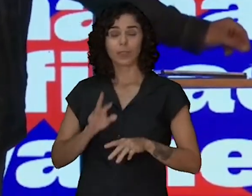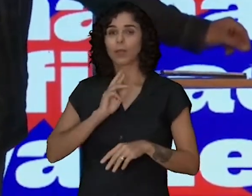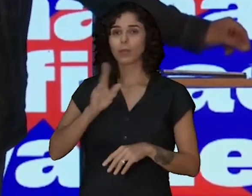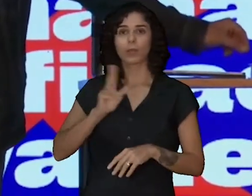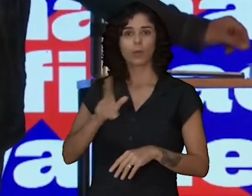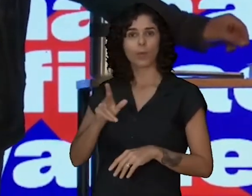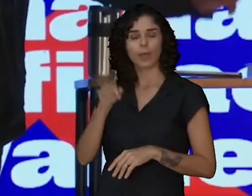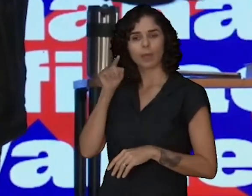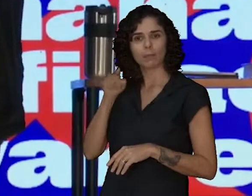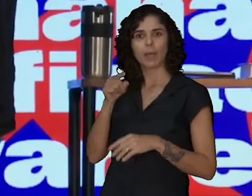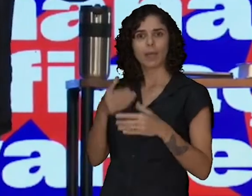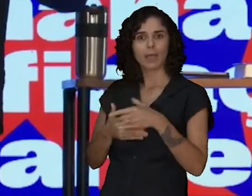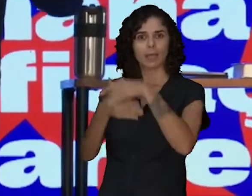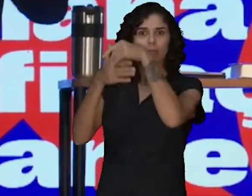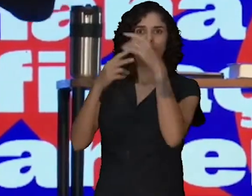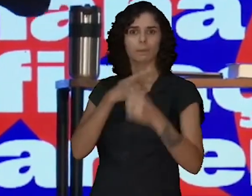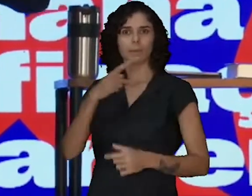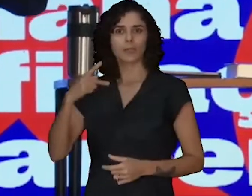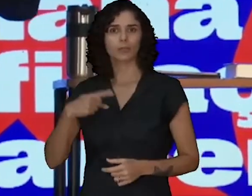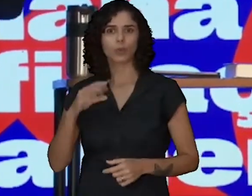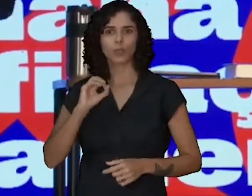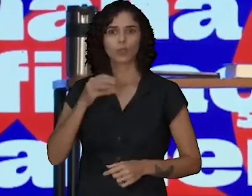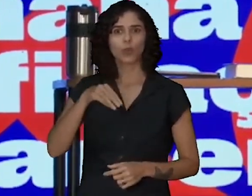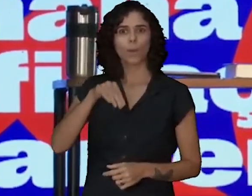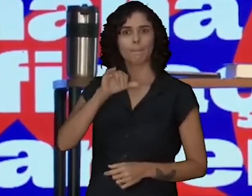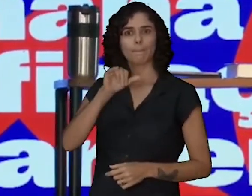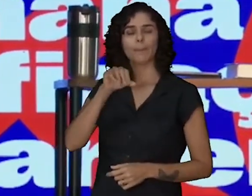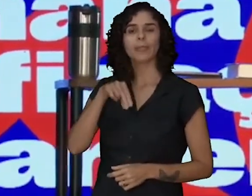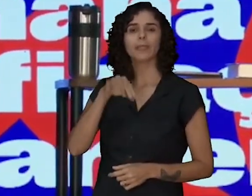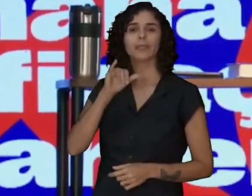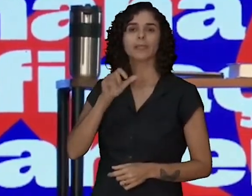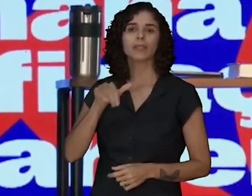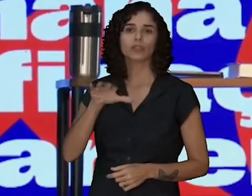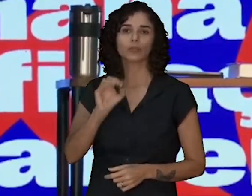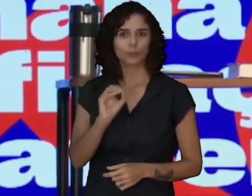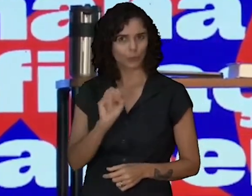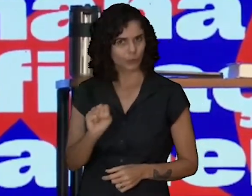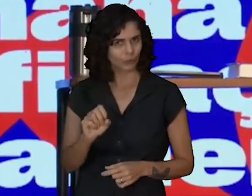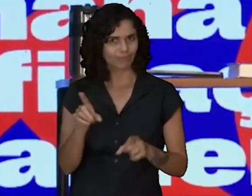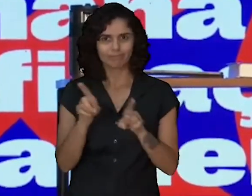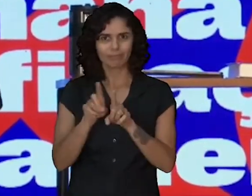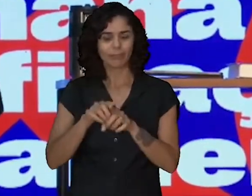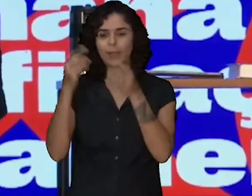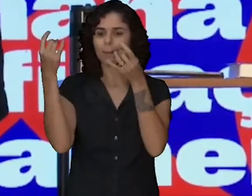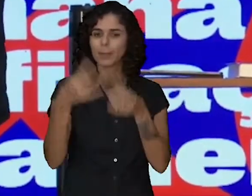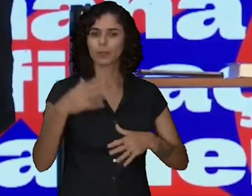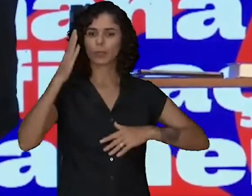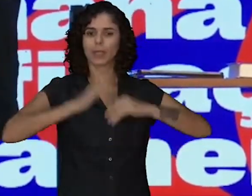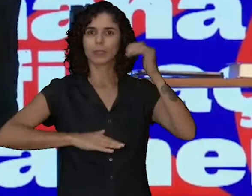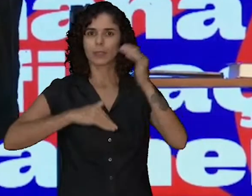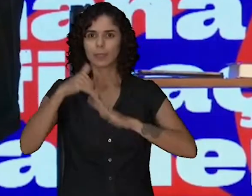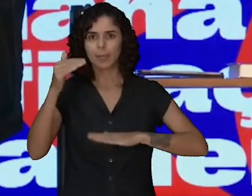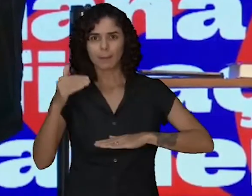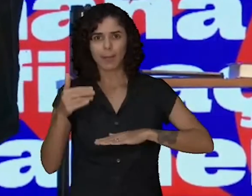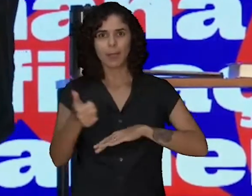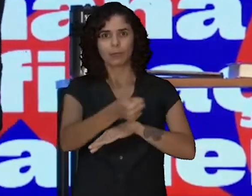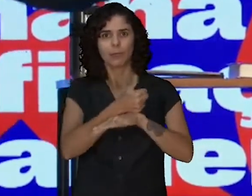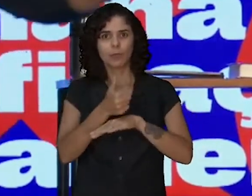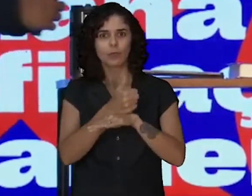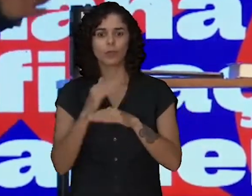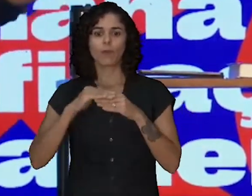ministros da igreja, não é para aqueles que têm que deixar o seu trabalho profissional chamado